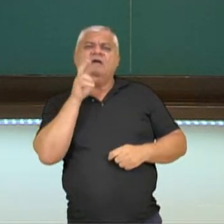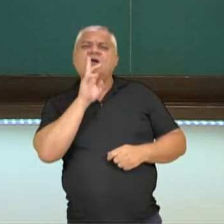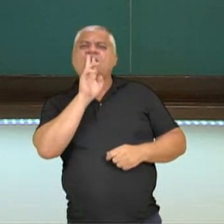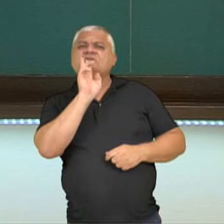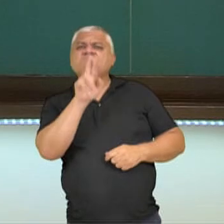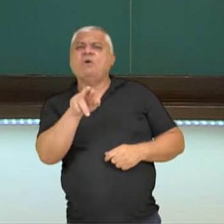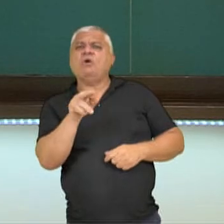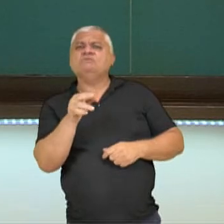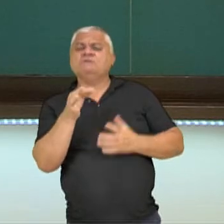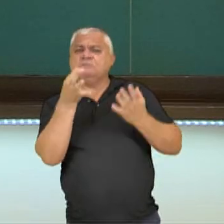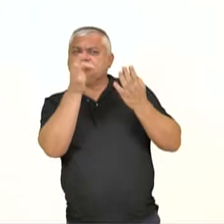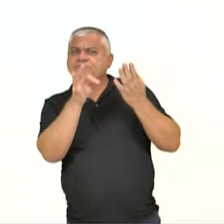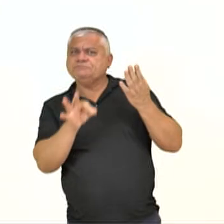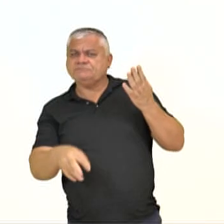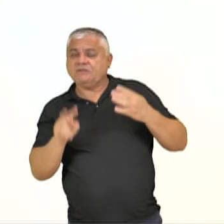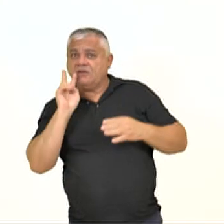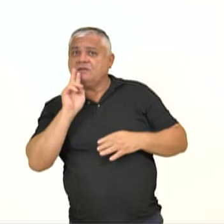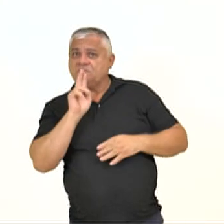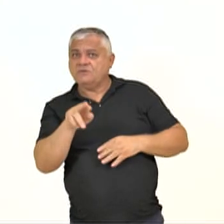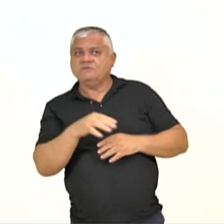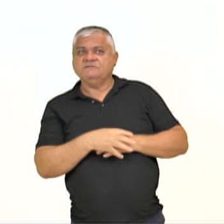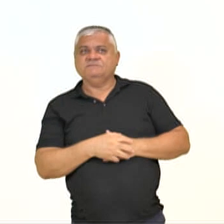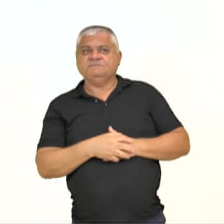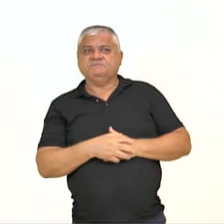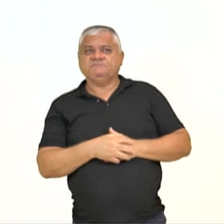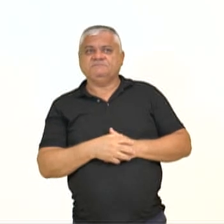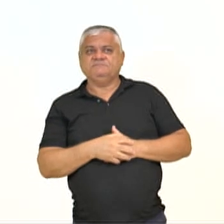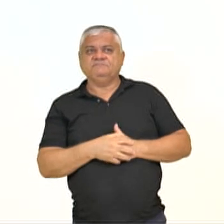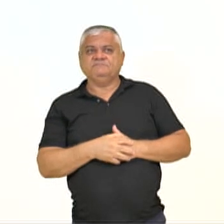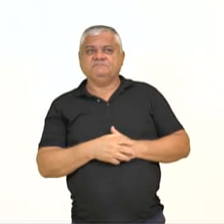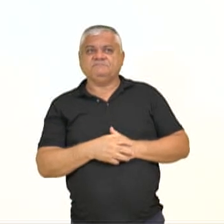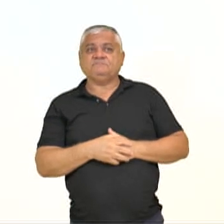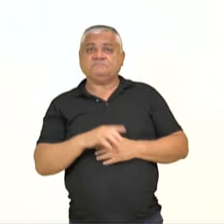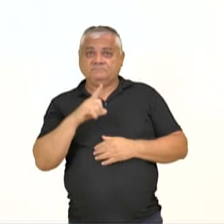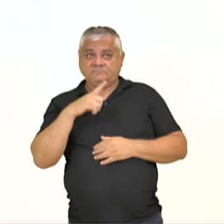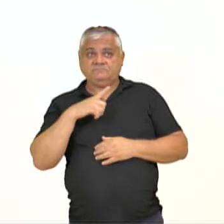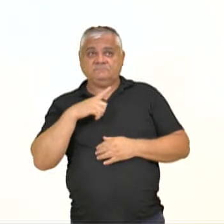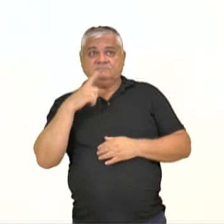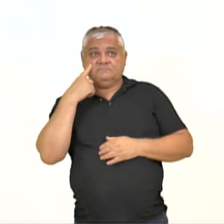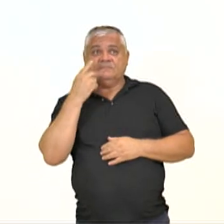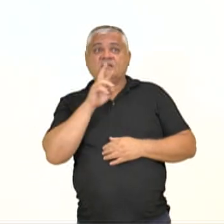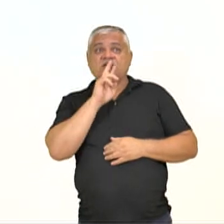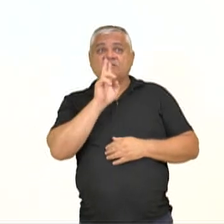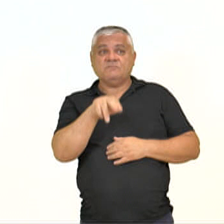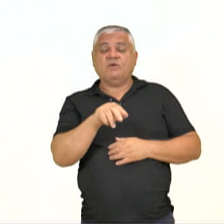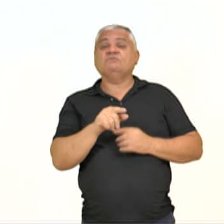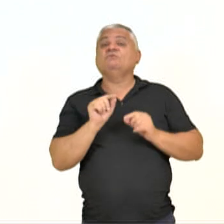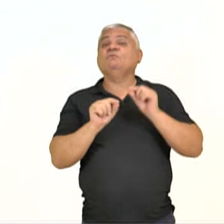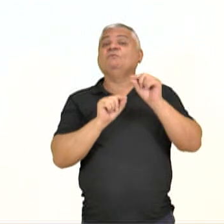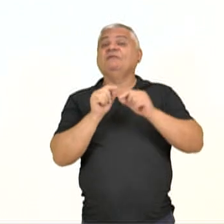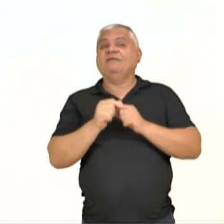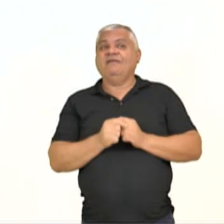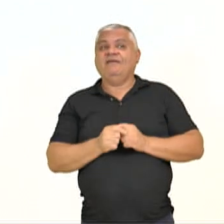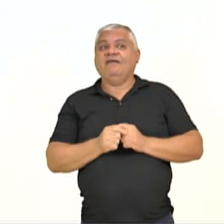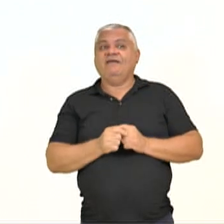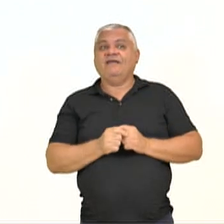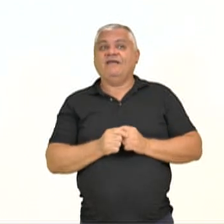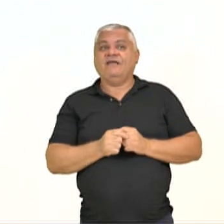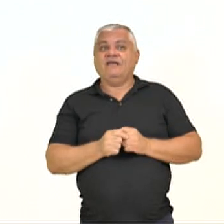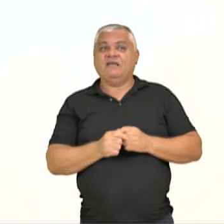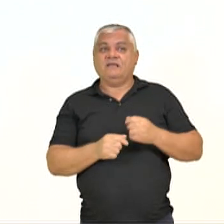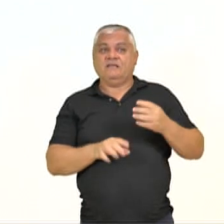com a correção do exercício. Nós temos então, observe,